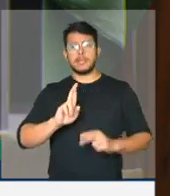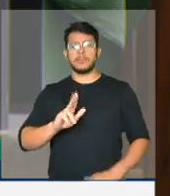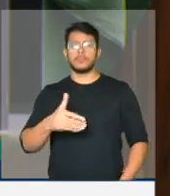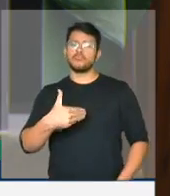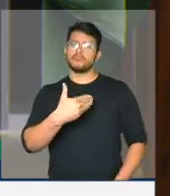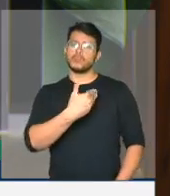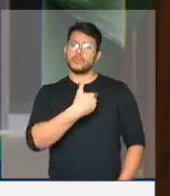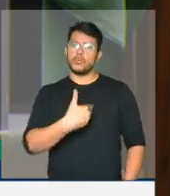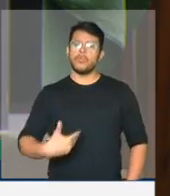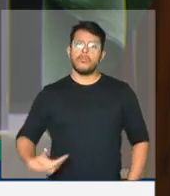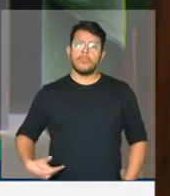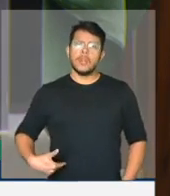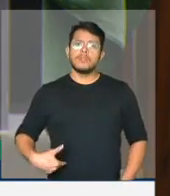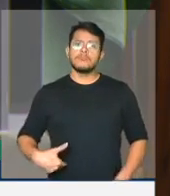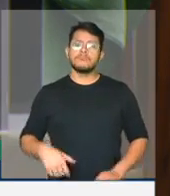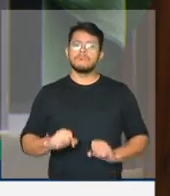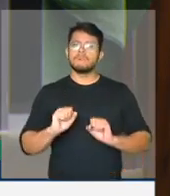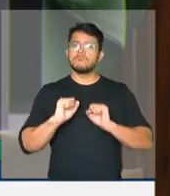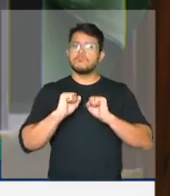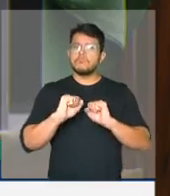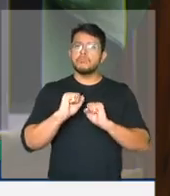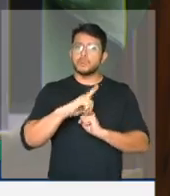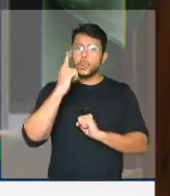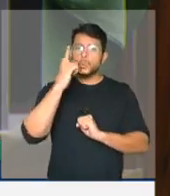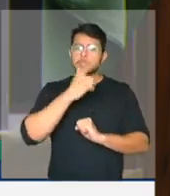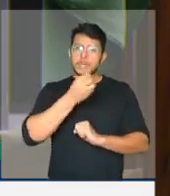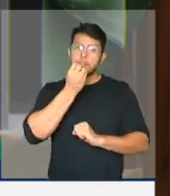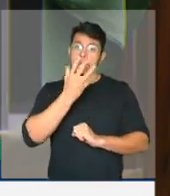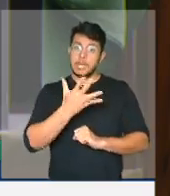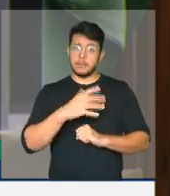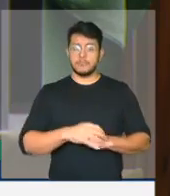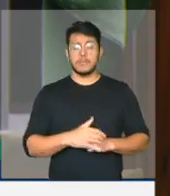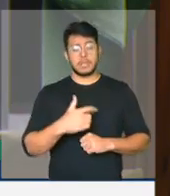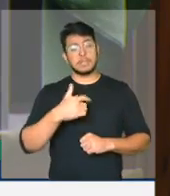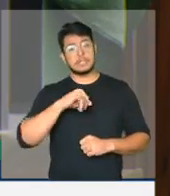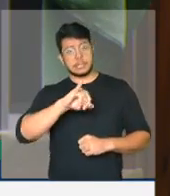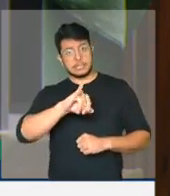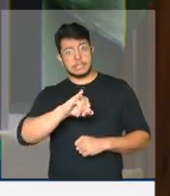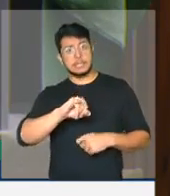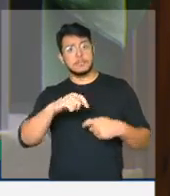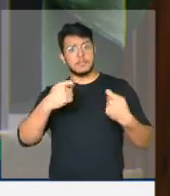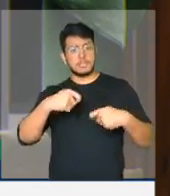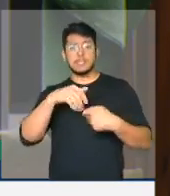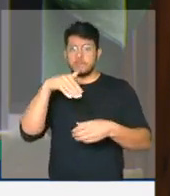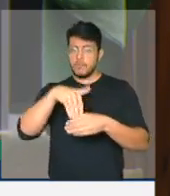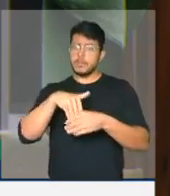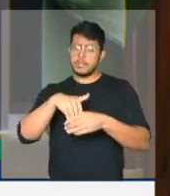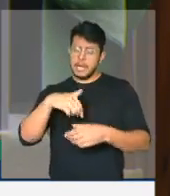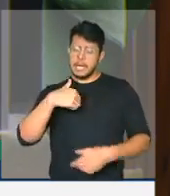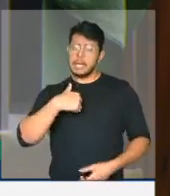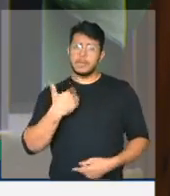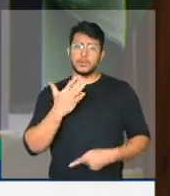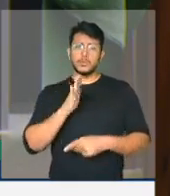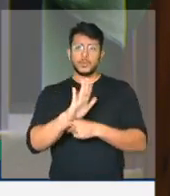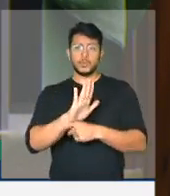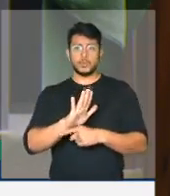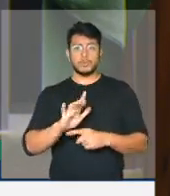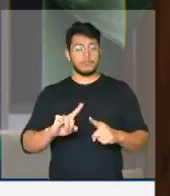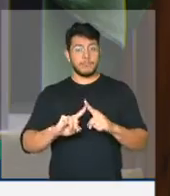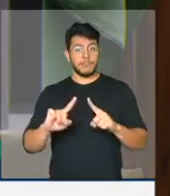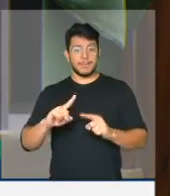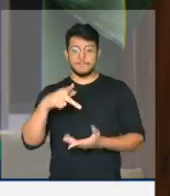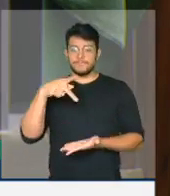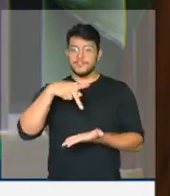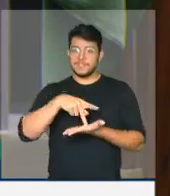que entendo ser corretas, não sou defensor de nenhum extremo, mas as verdades precisam ser ditas e as pessoas não podem